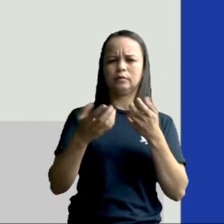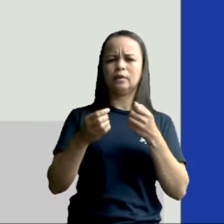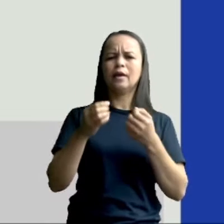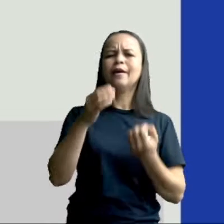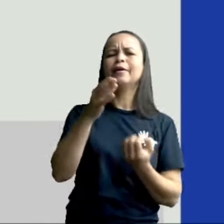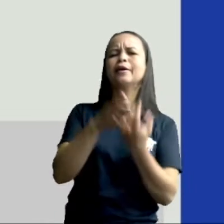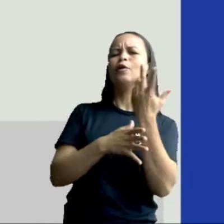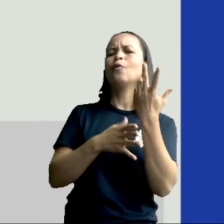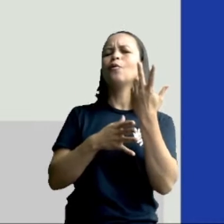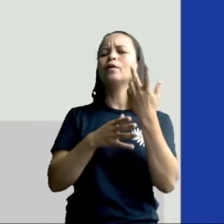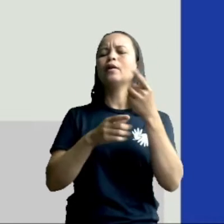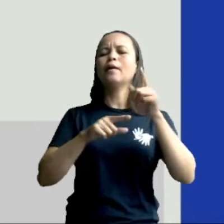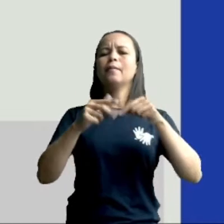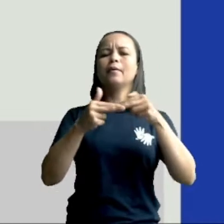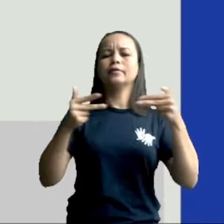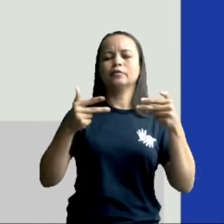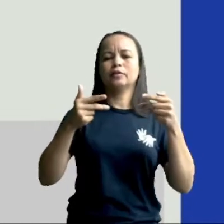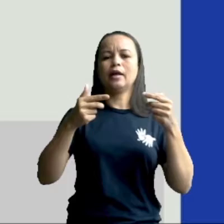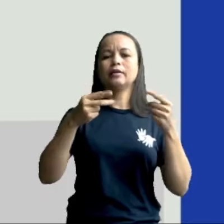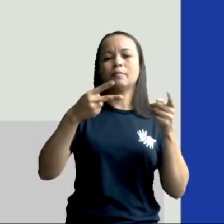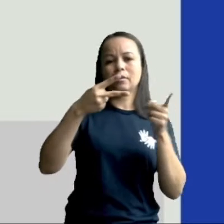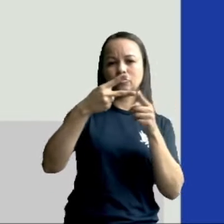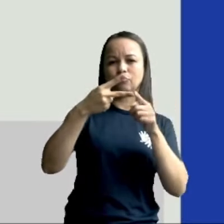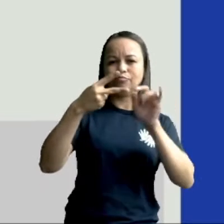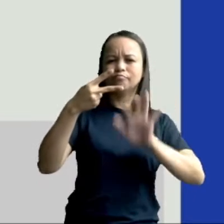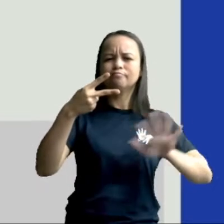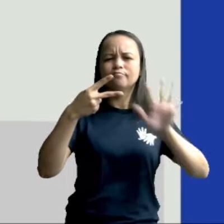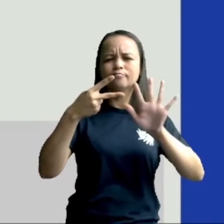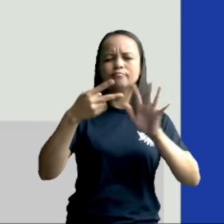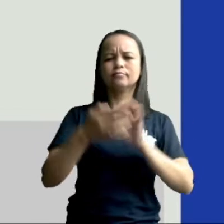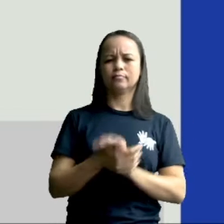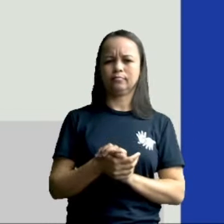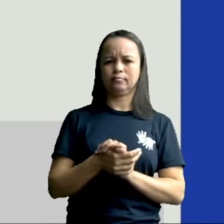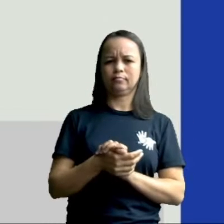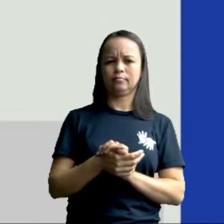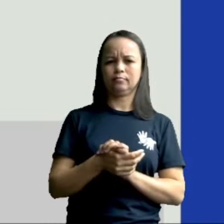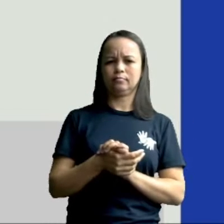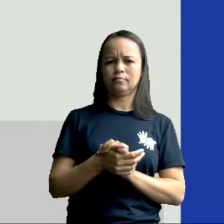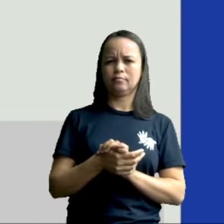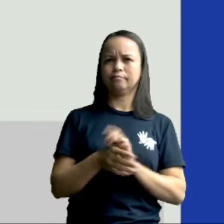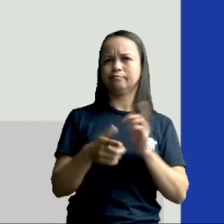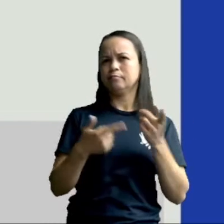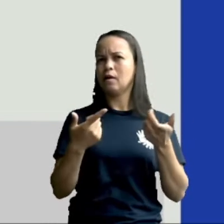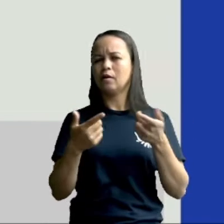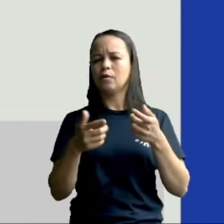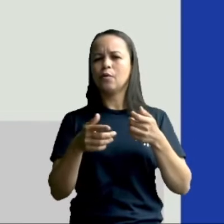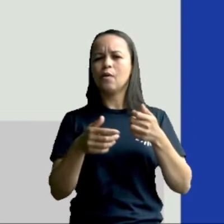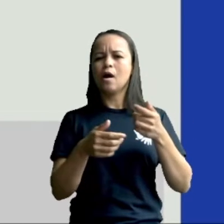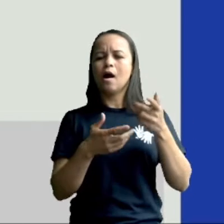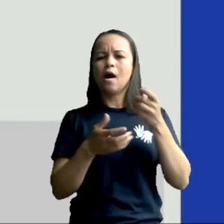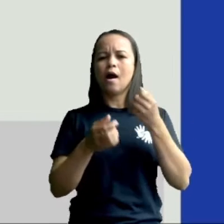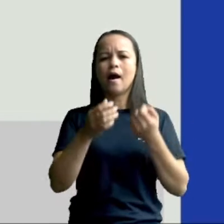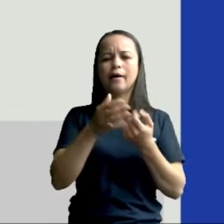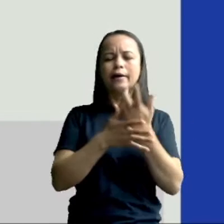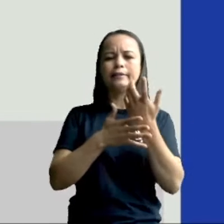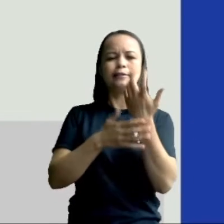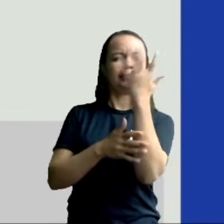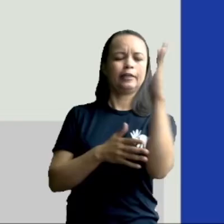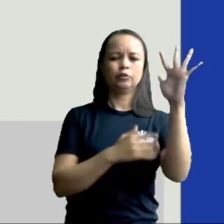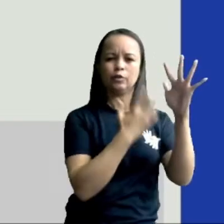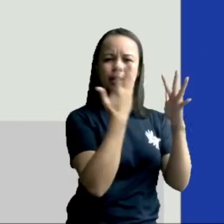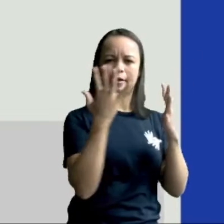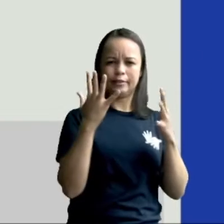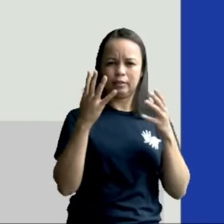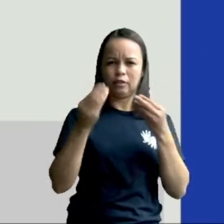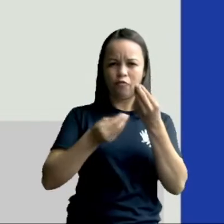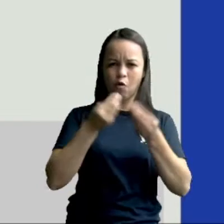na imagem 2? Primeiro, foi a natureza que formou esses elementos que a gente